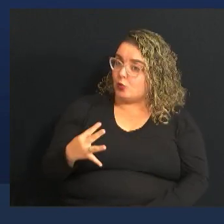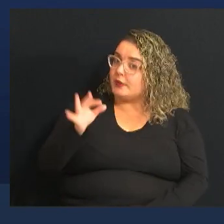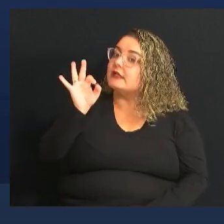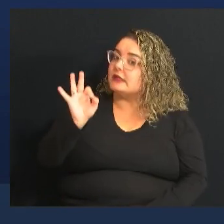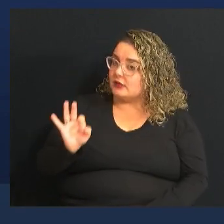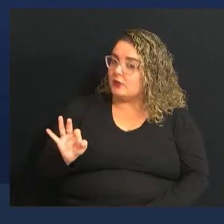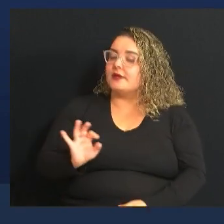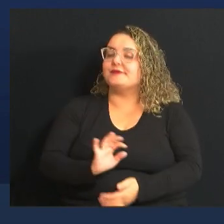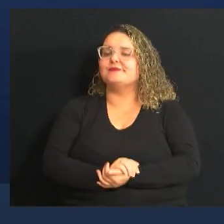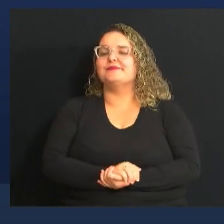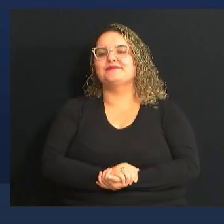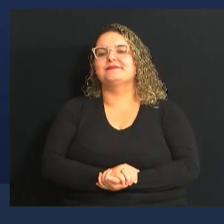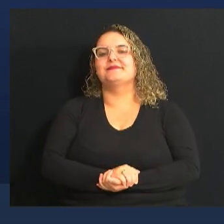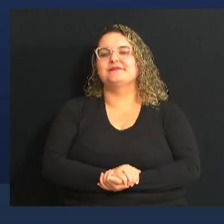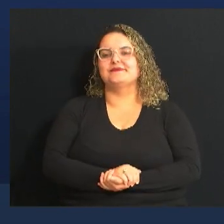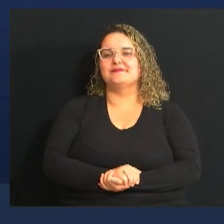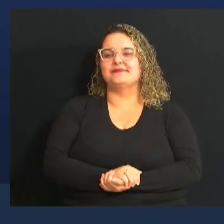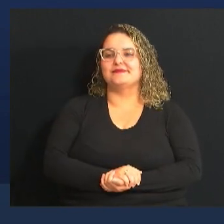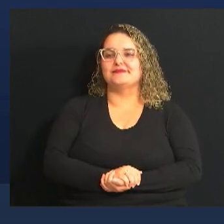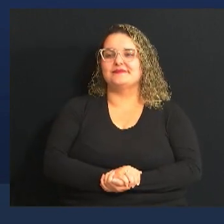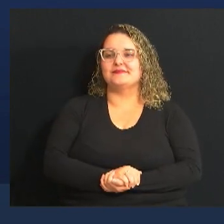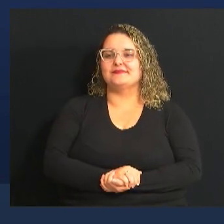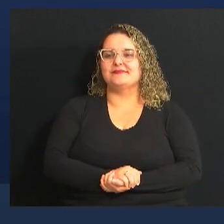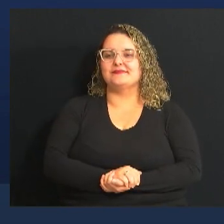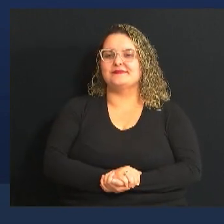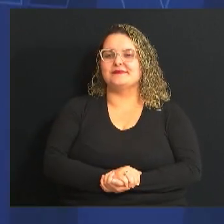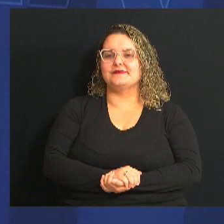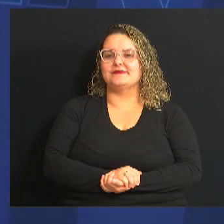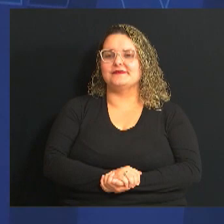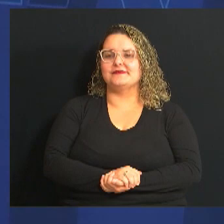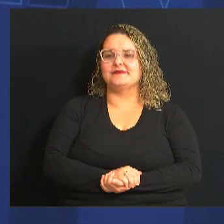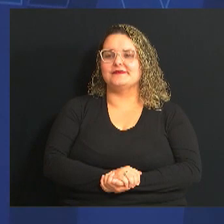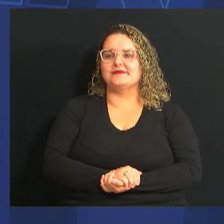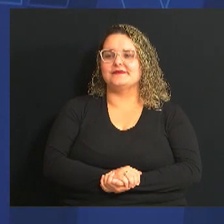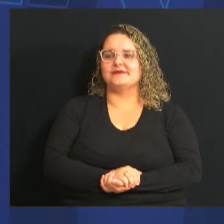E o tempo, hein? Na hora do jogo, como é que será que vai ficar?